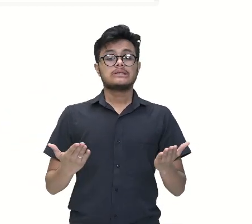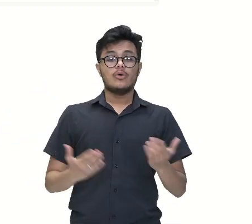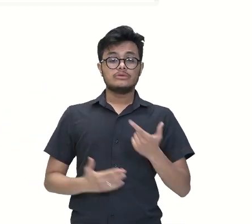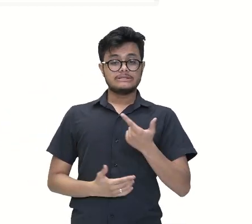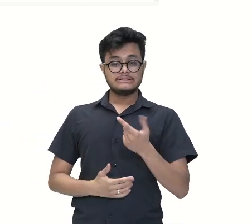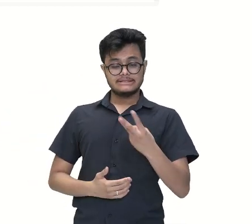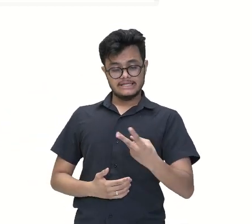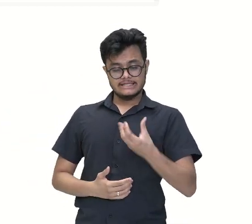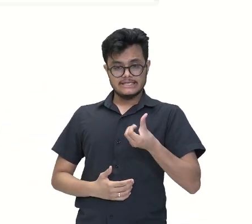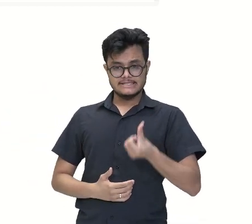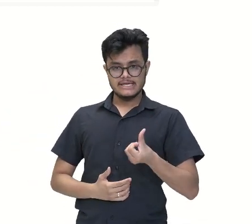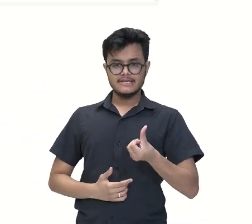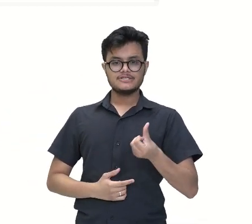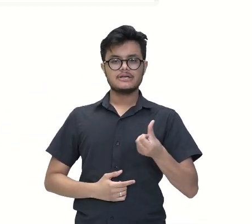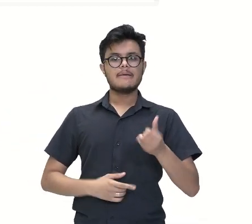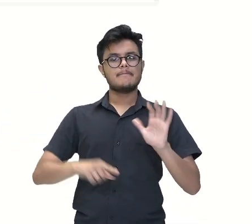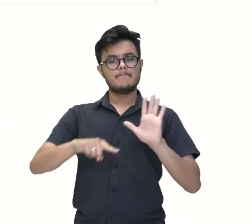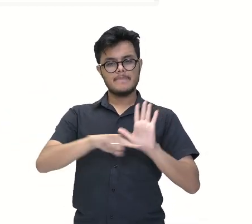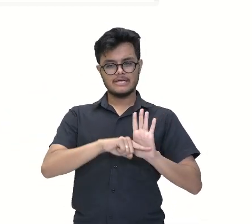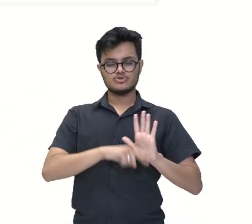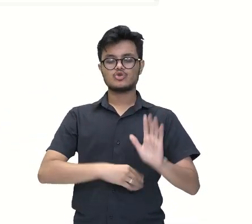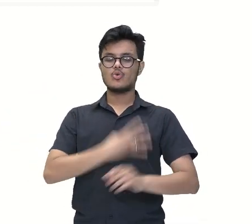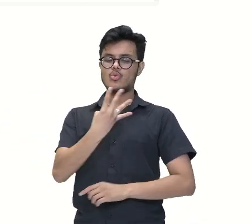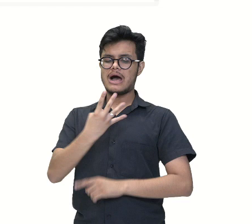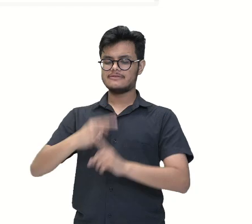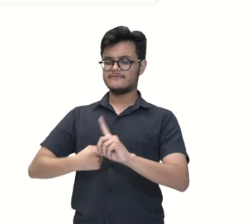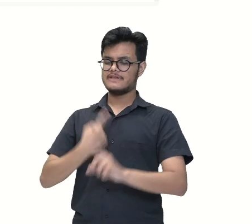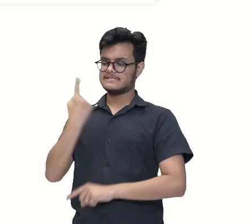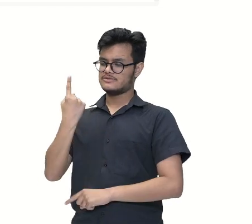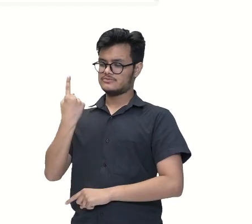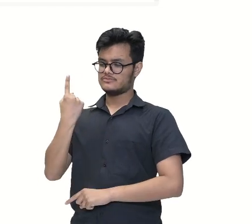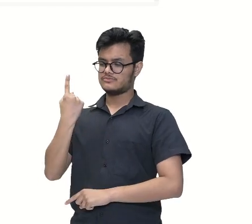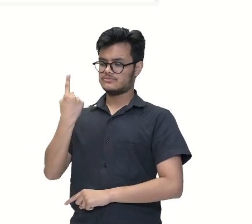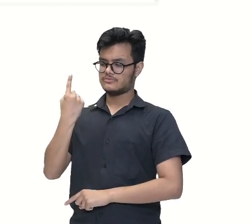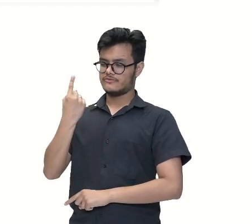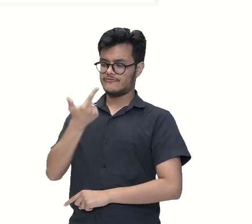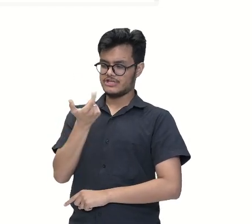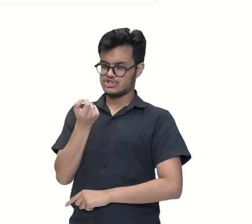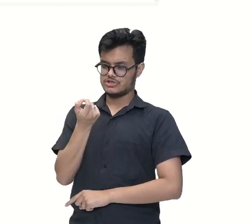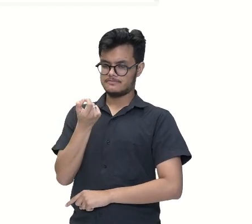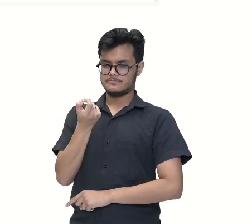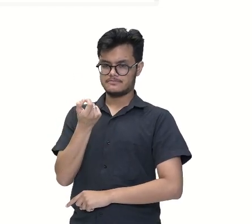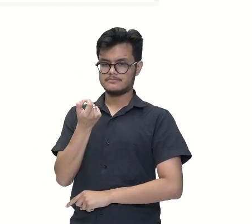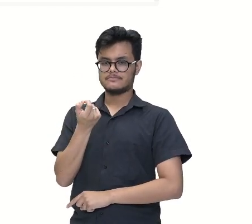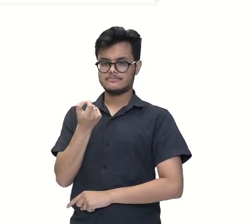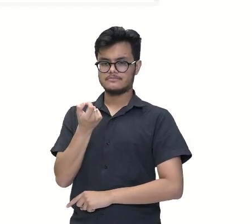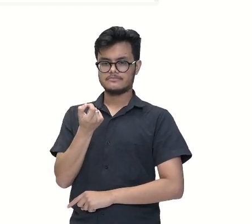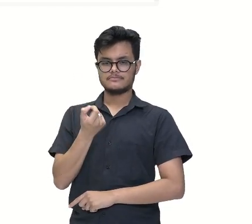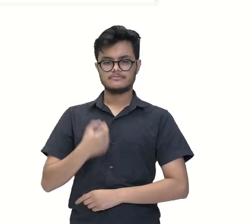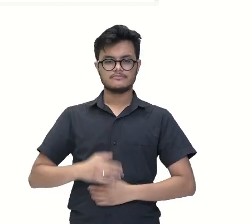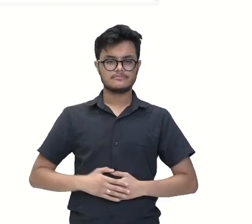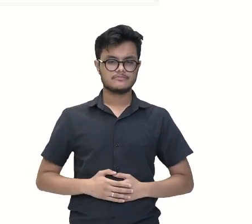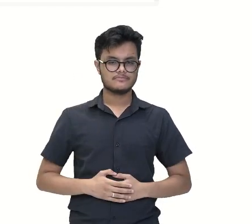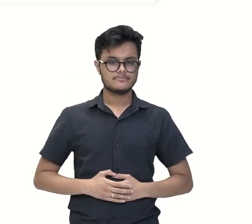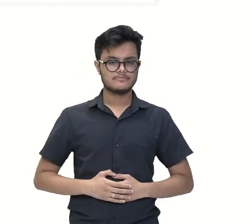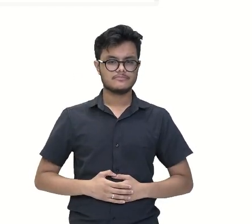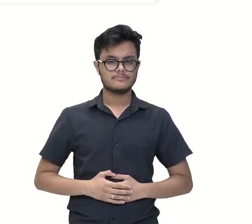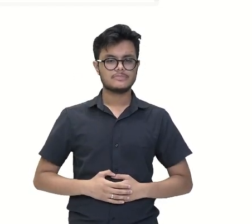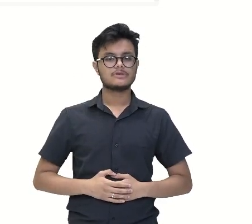ó, 36 menos 4 vezes 5, 20. Então, o meu delta é igual